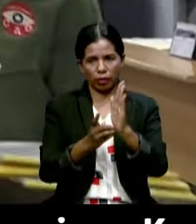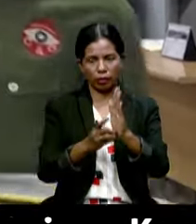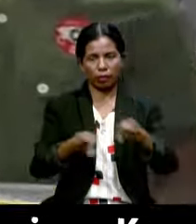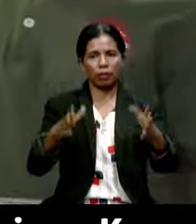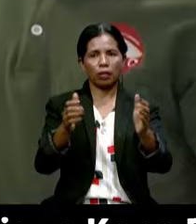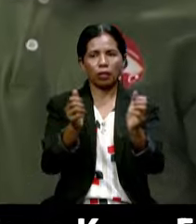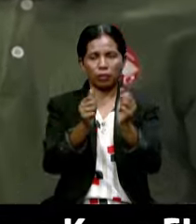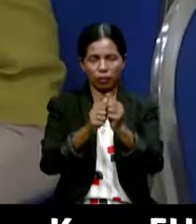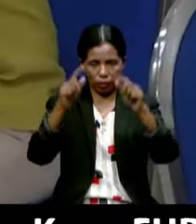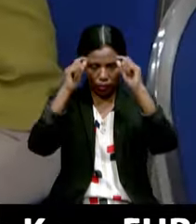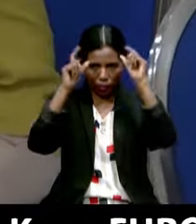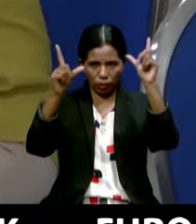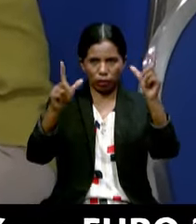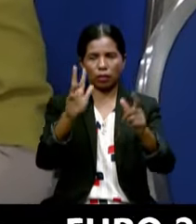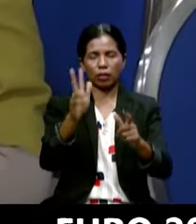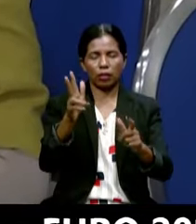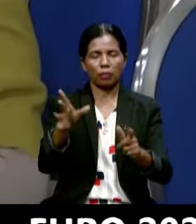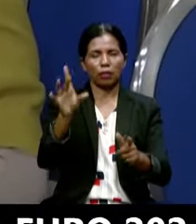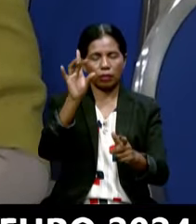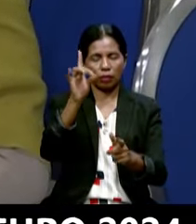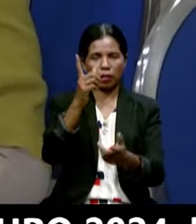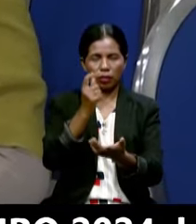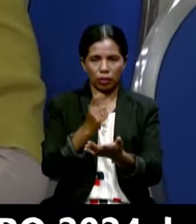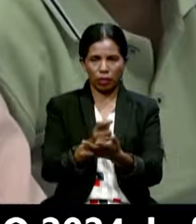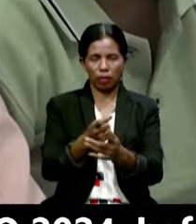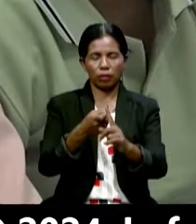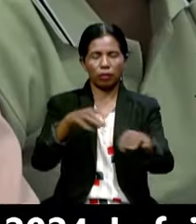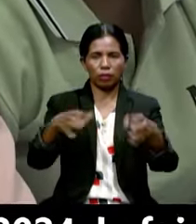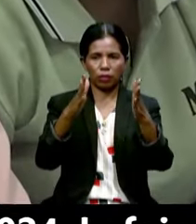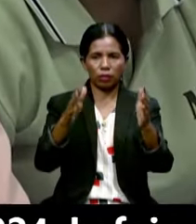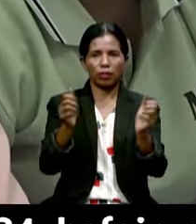Timor-Leste é muito liurrihun tolorescenen, composto se funcionário